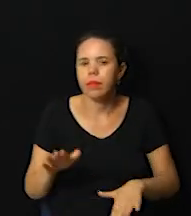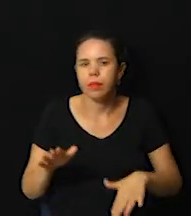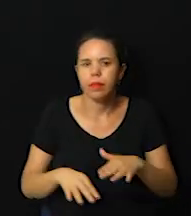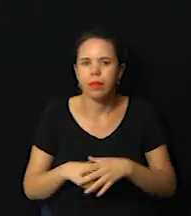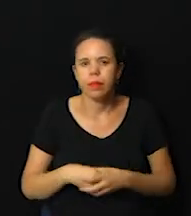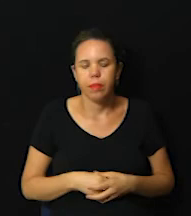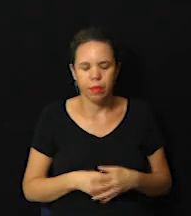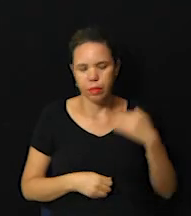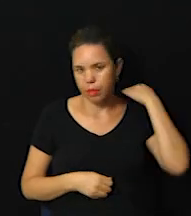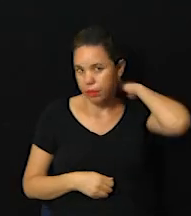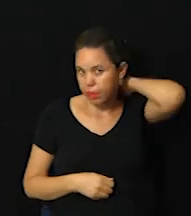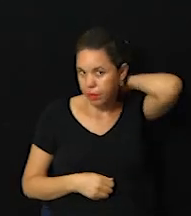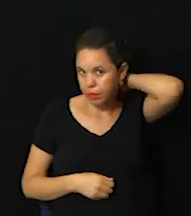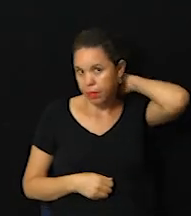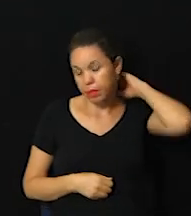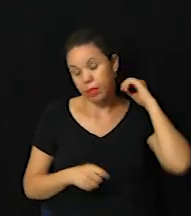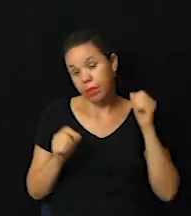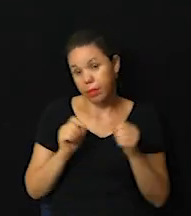exceção e faz